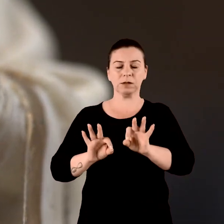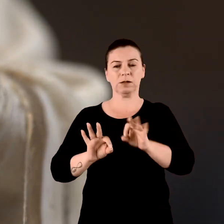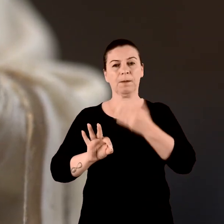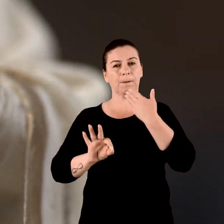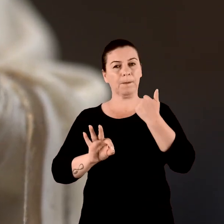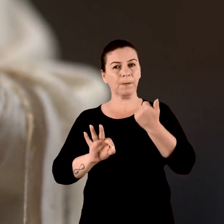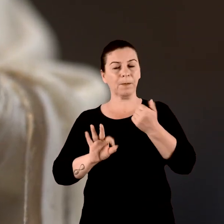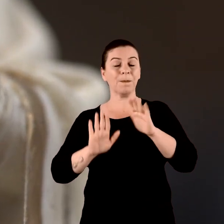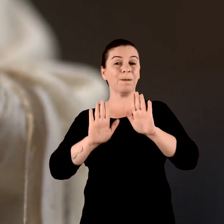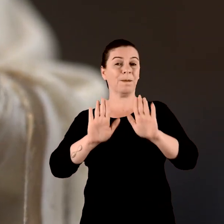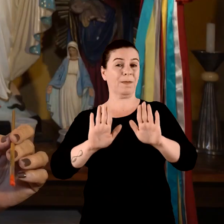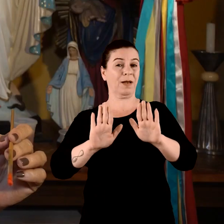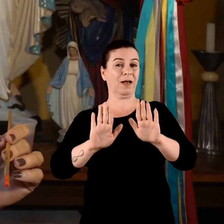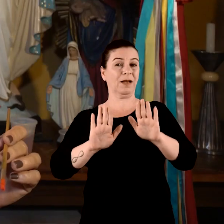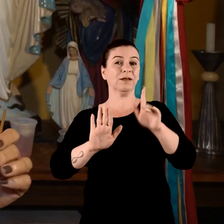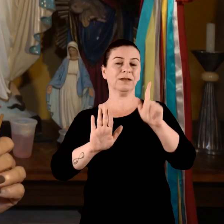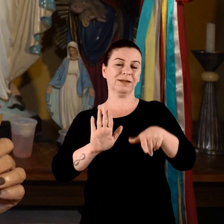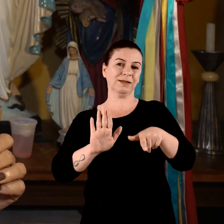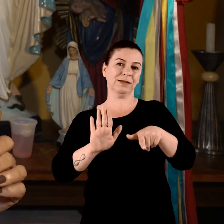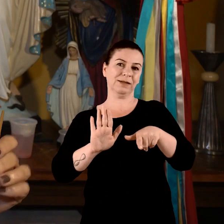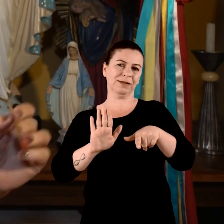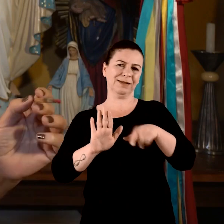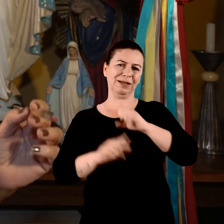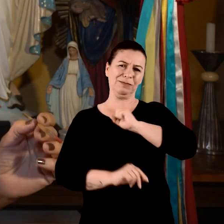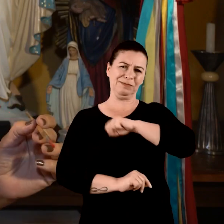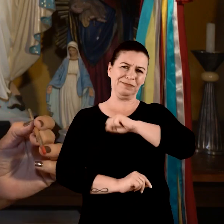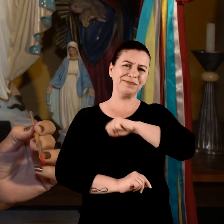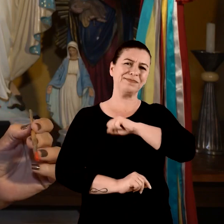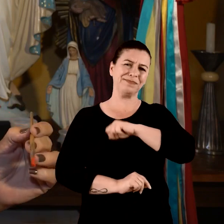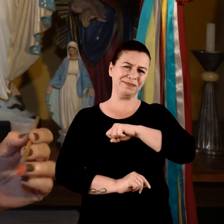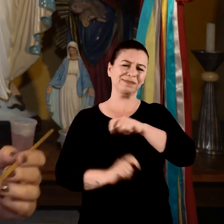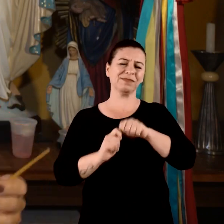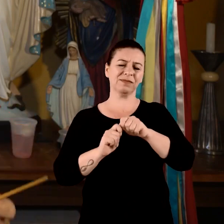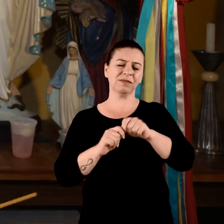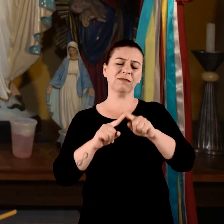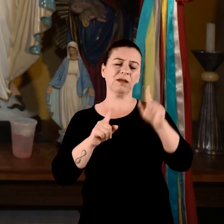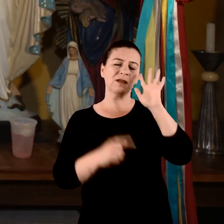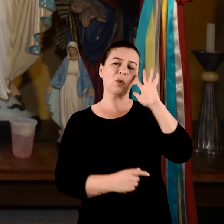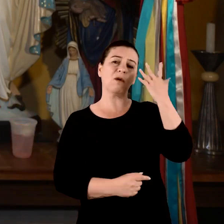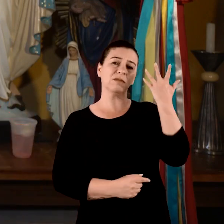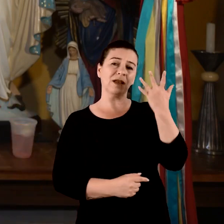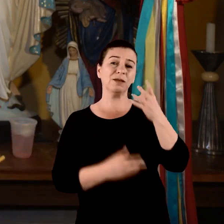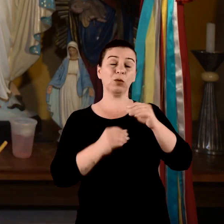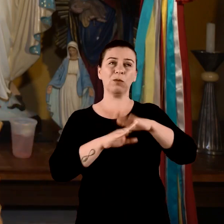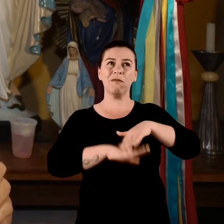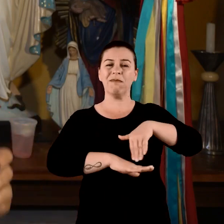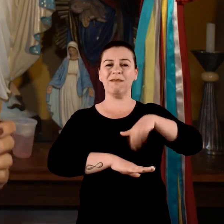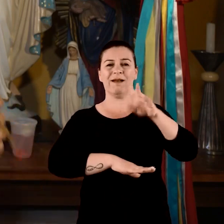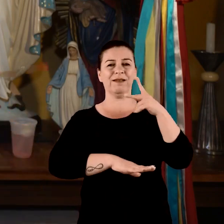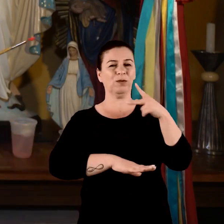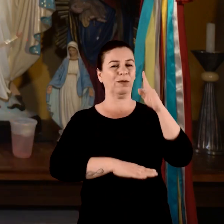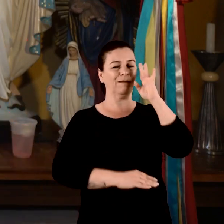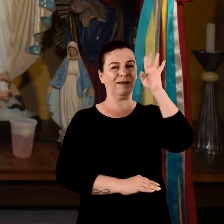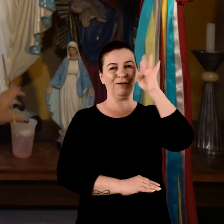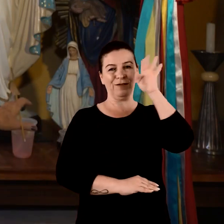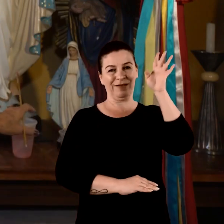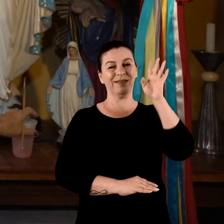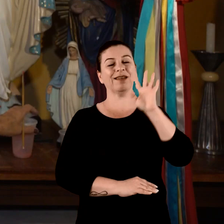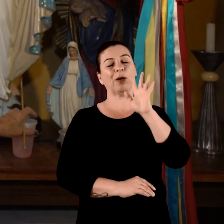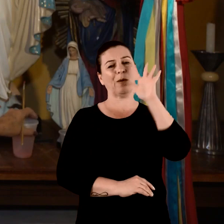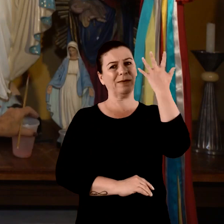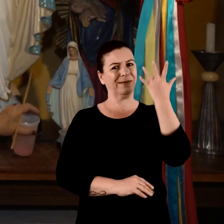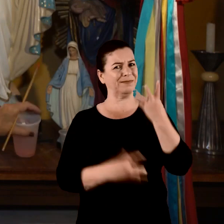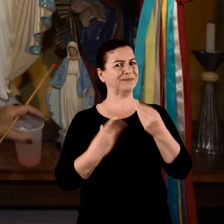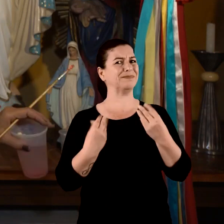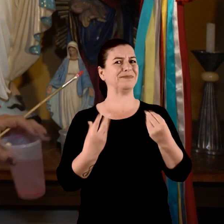consigo resolver o problema. Mas aí é uma grande enganação que eu faço. Mas acontece muito mais do